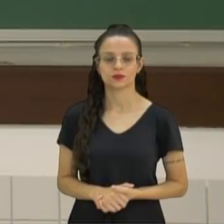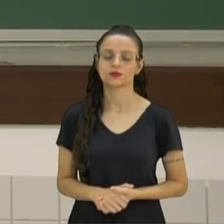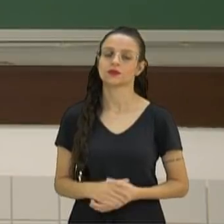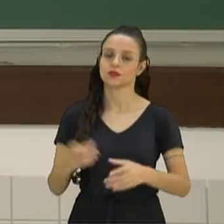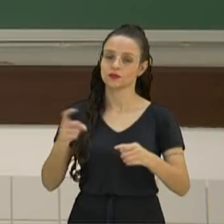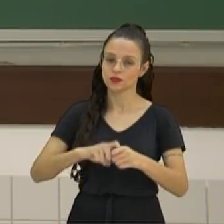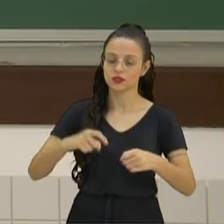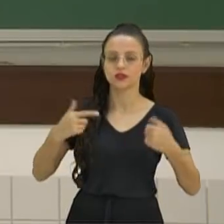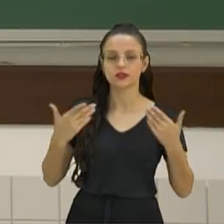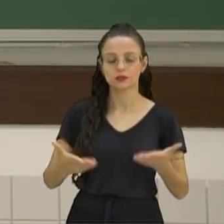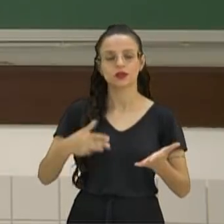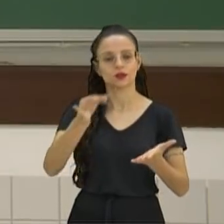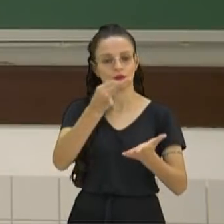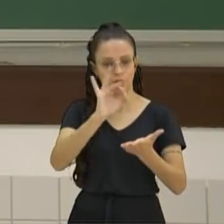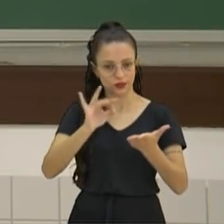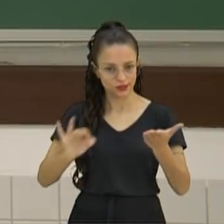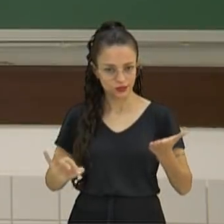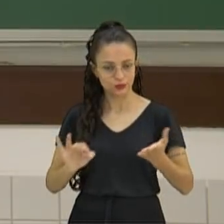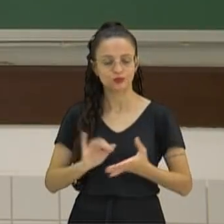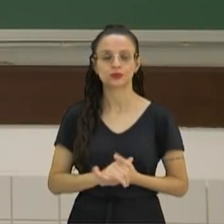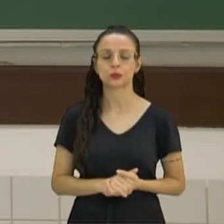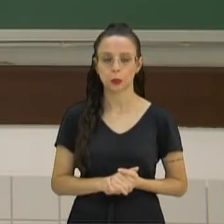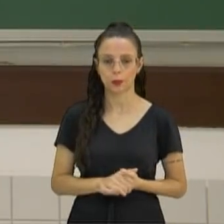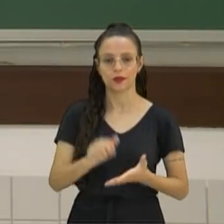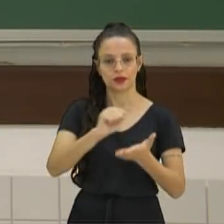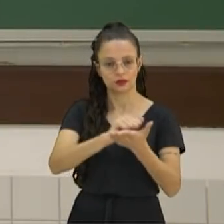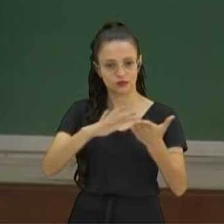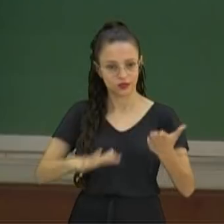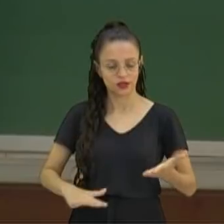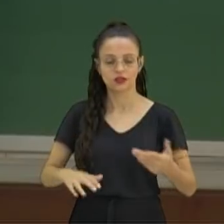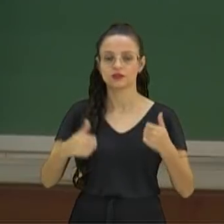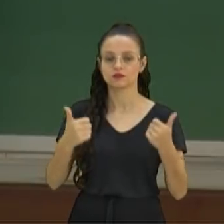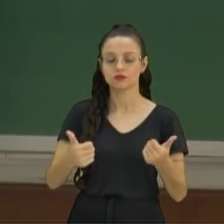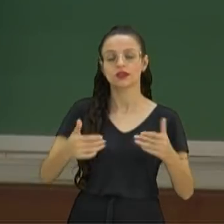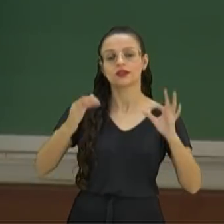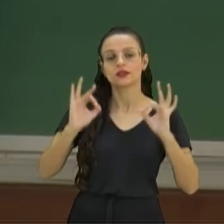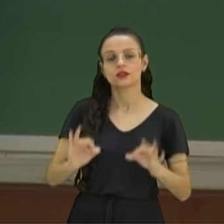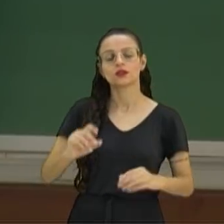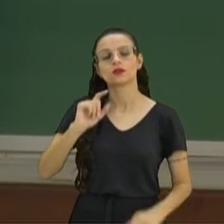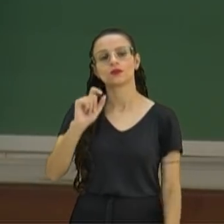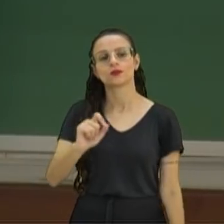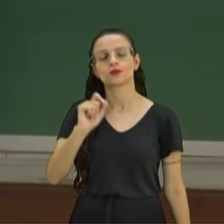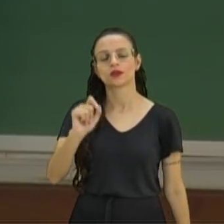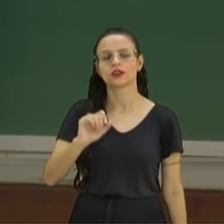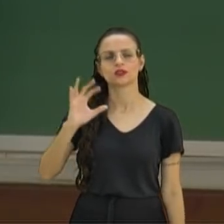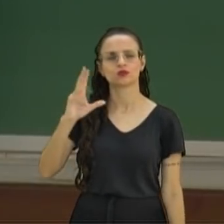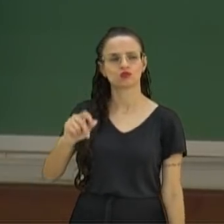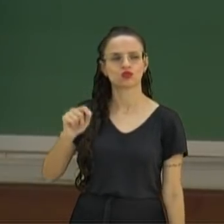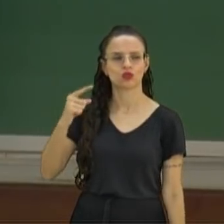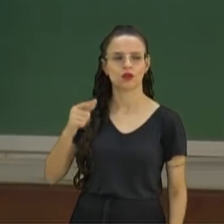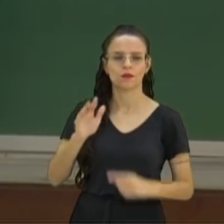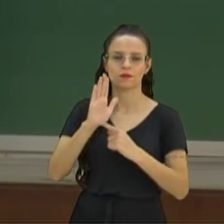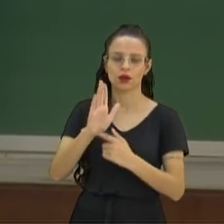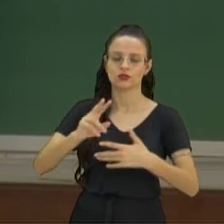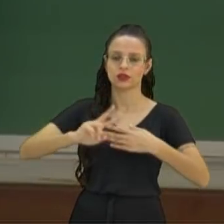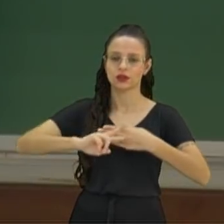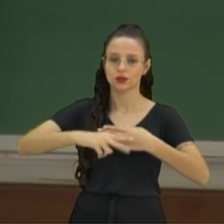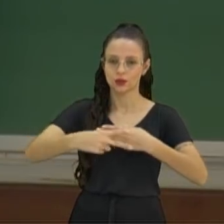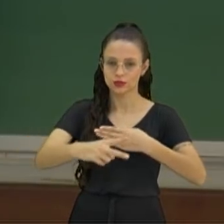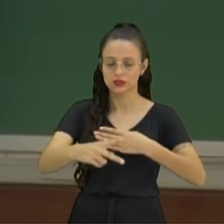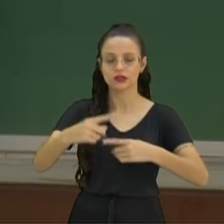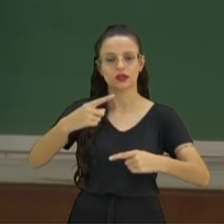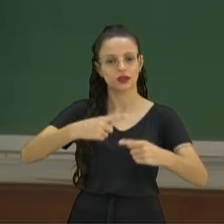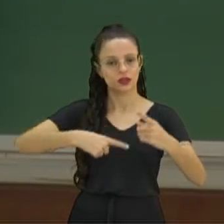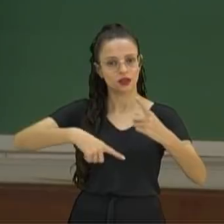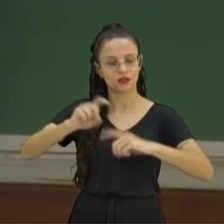Voltamos então ali com a correção da atividade, né? Alternativas que indicam, todas elas indicam as consequências das